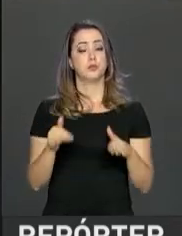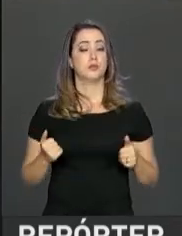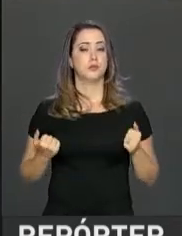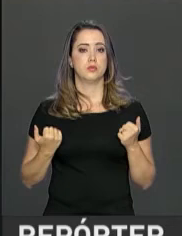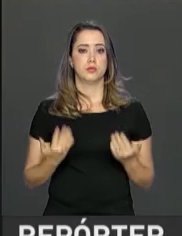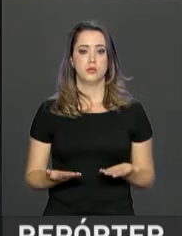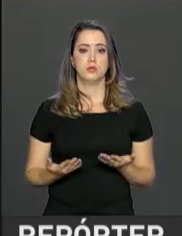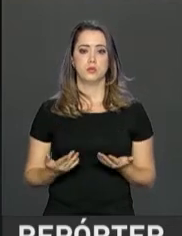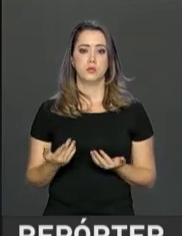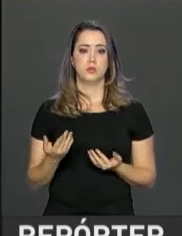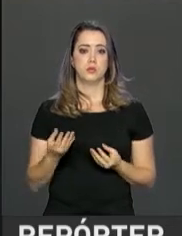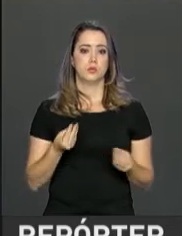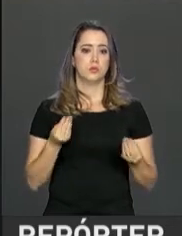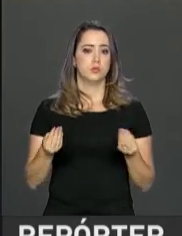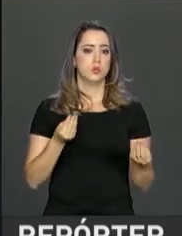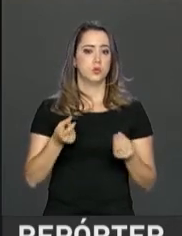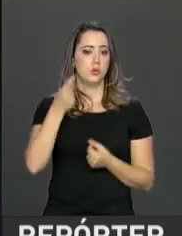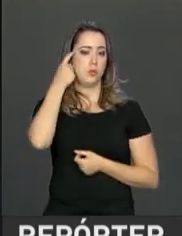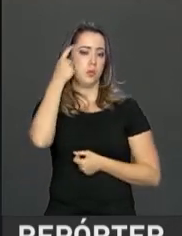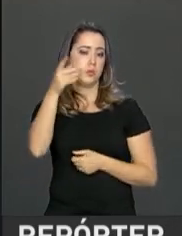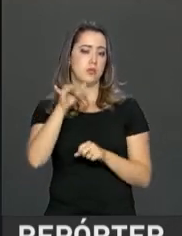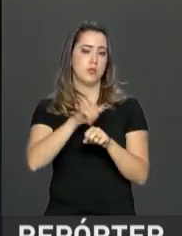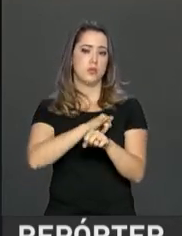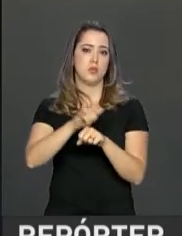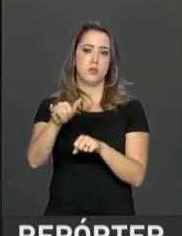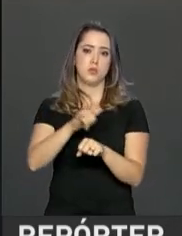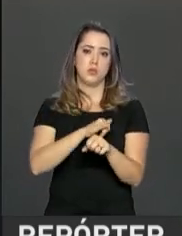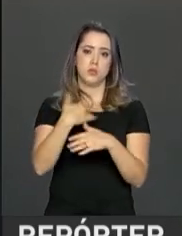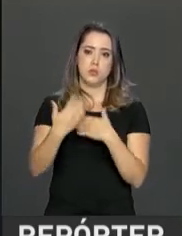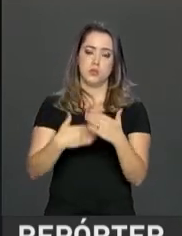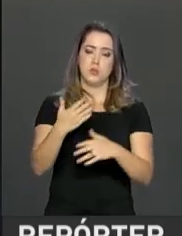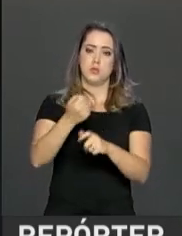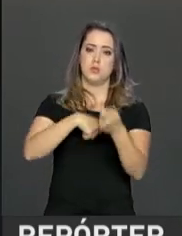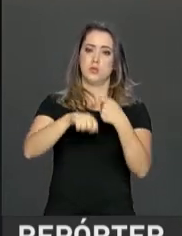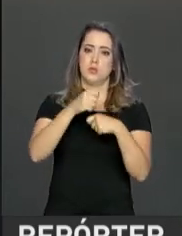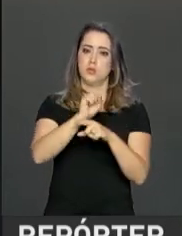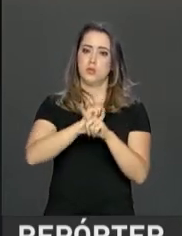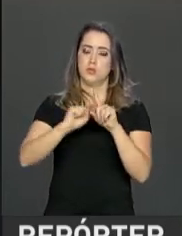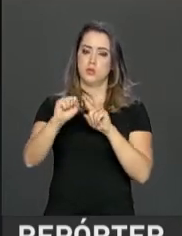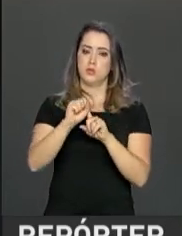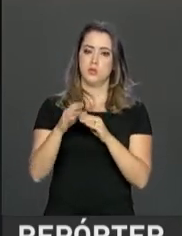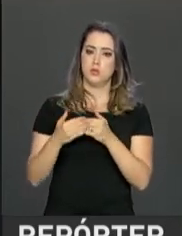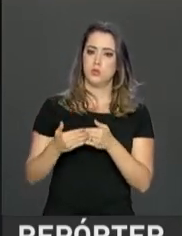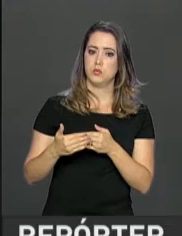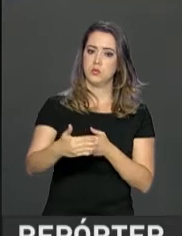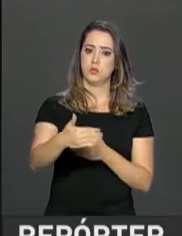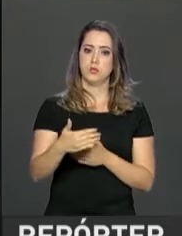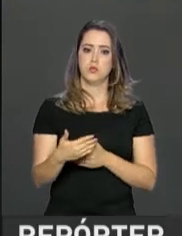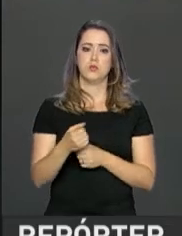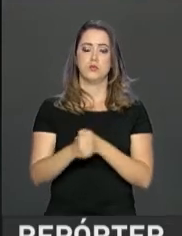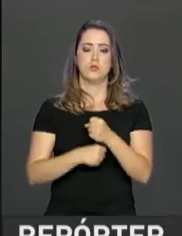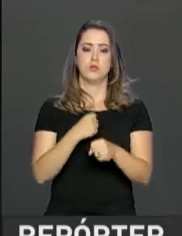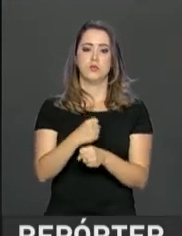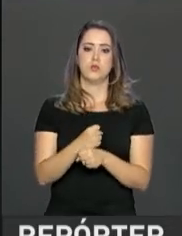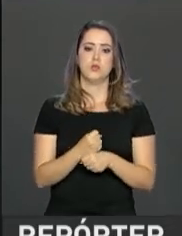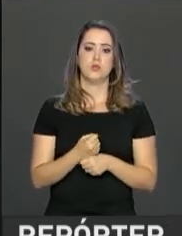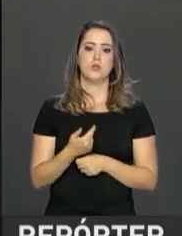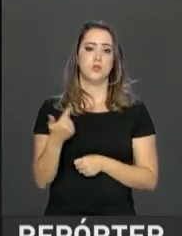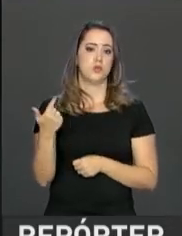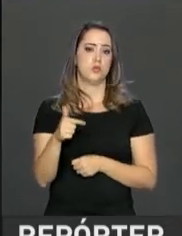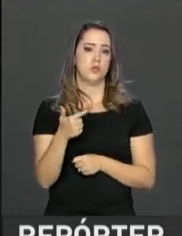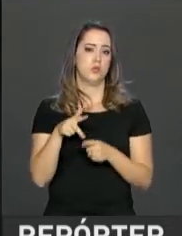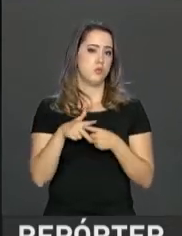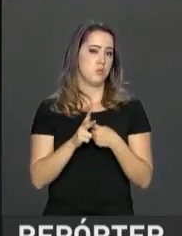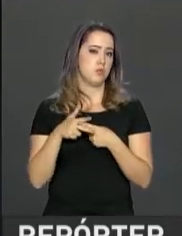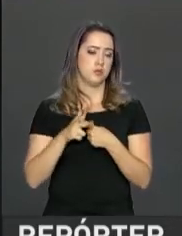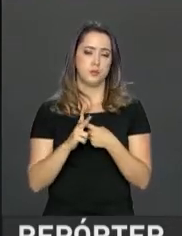forma não há como como pensar em uma estratégia de desenvolvimento econômico e social ao longo dos próximos anos sem a correção